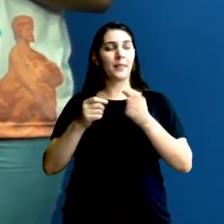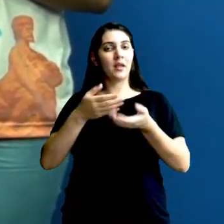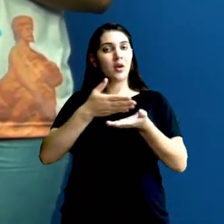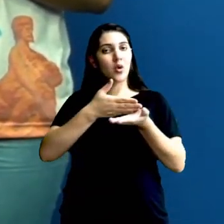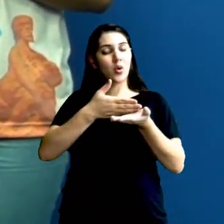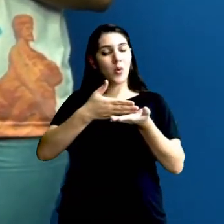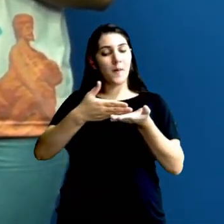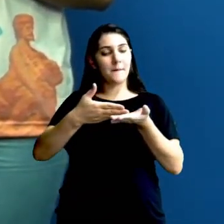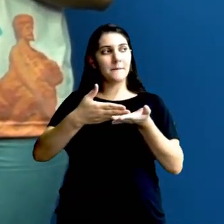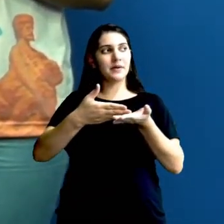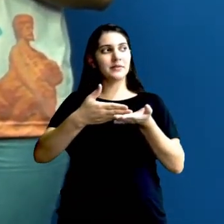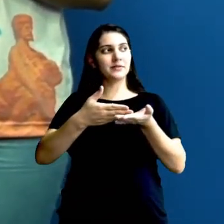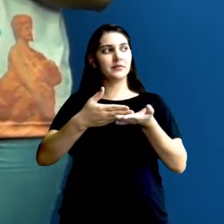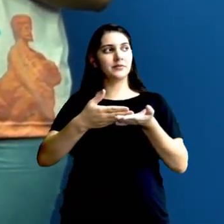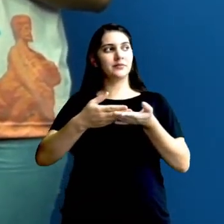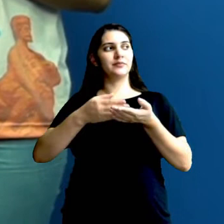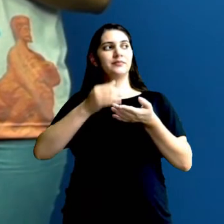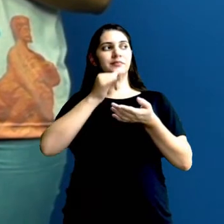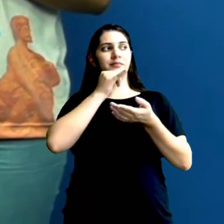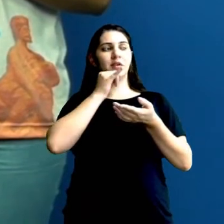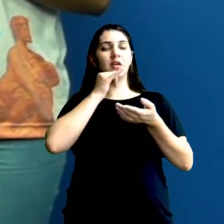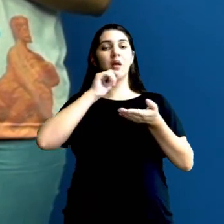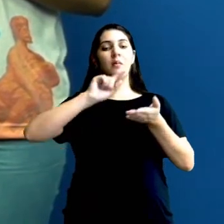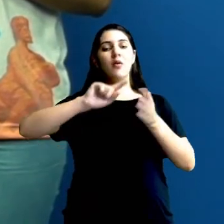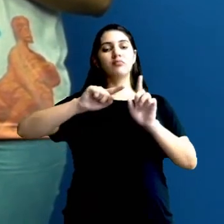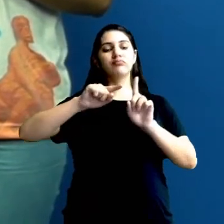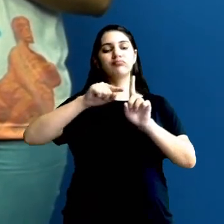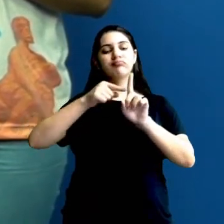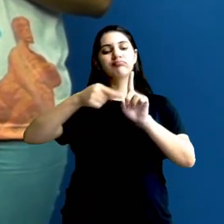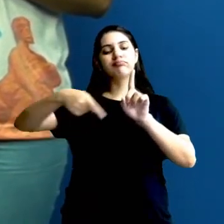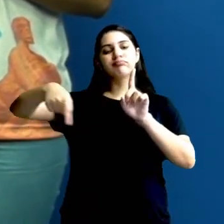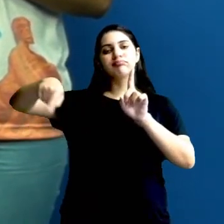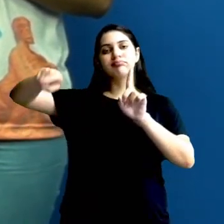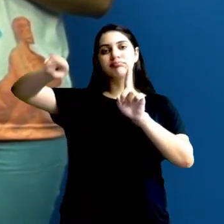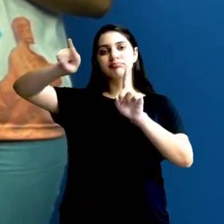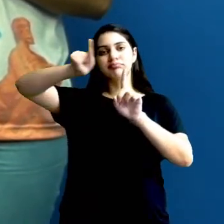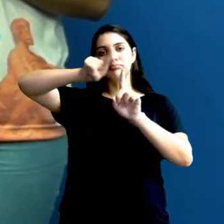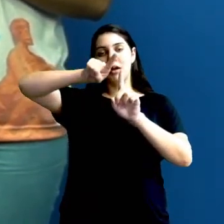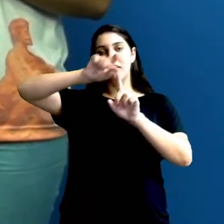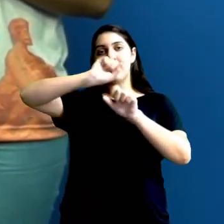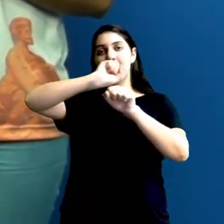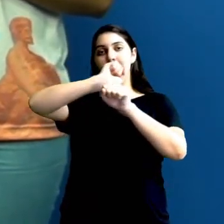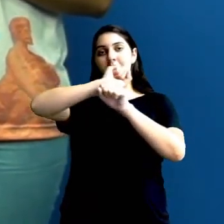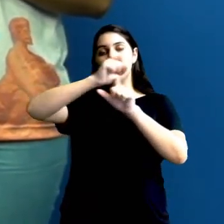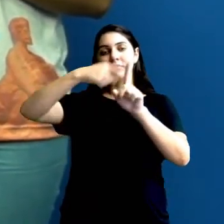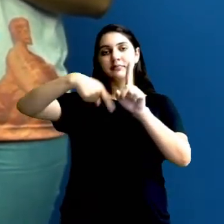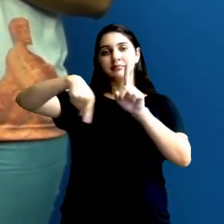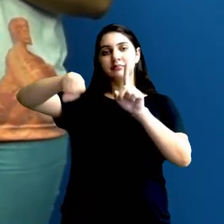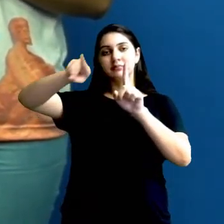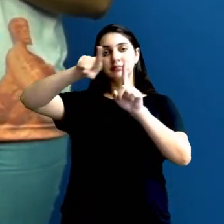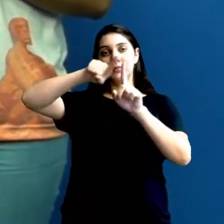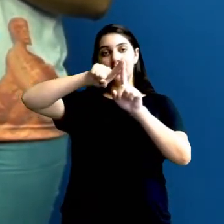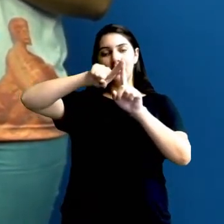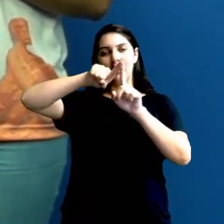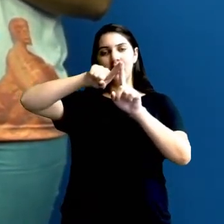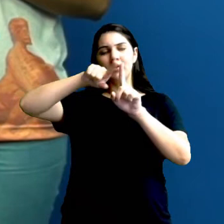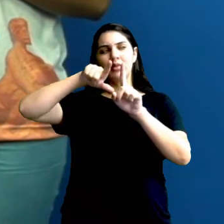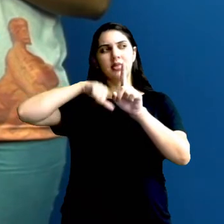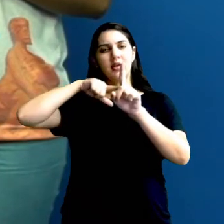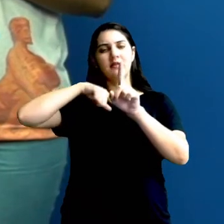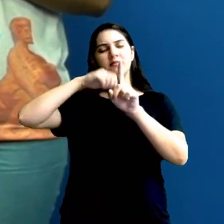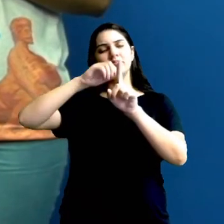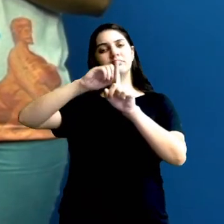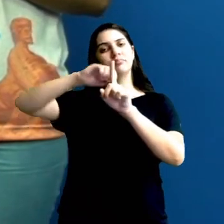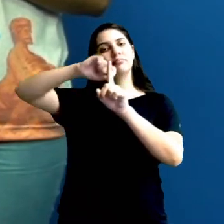do início, deu um giro e parou aqui, certo? Essa